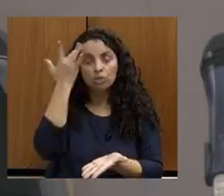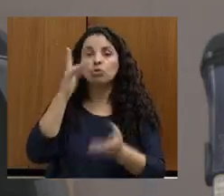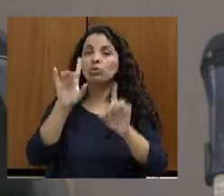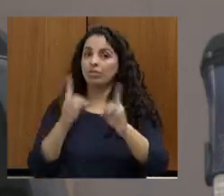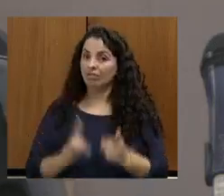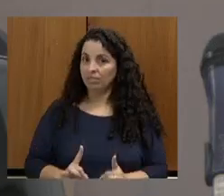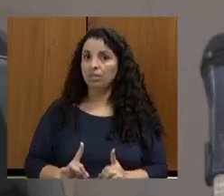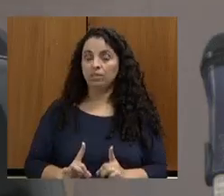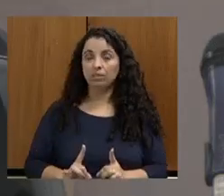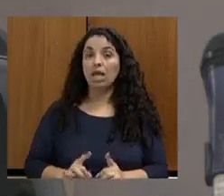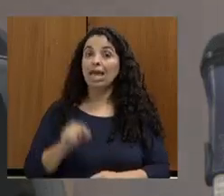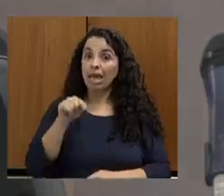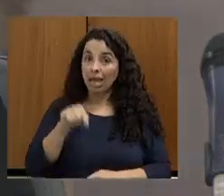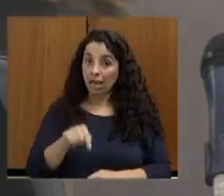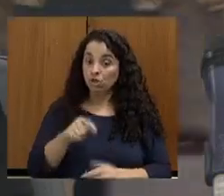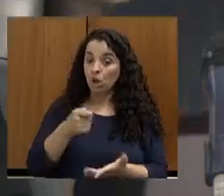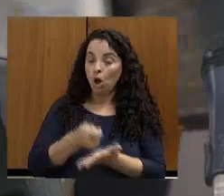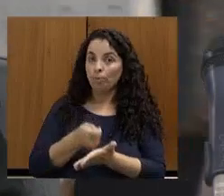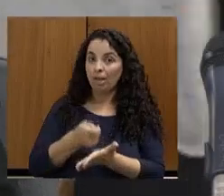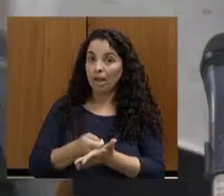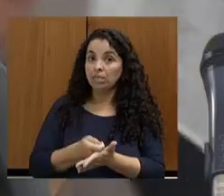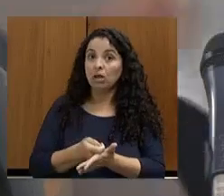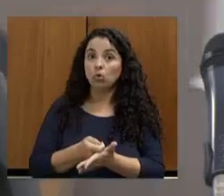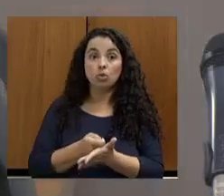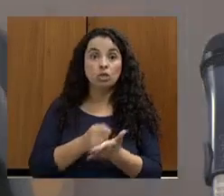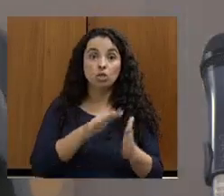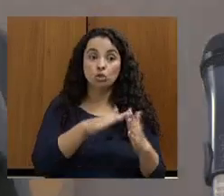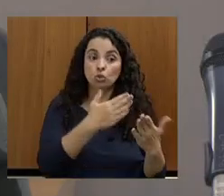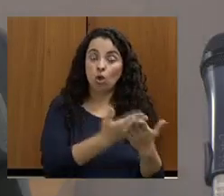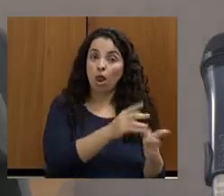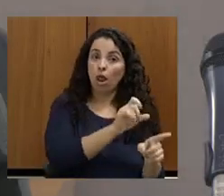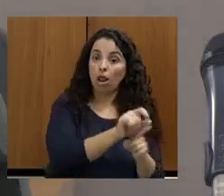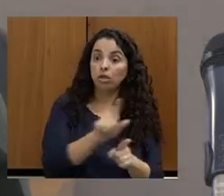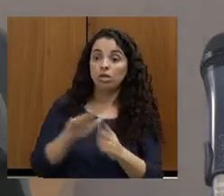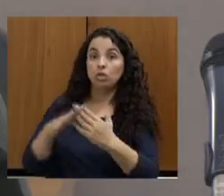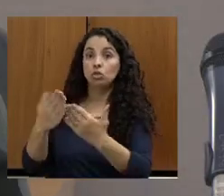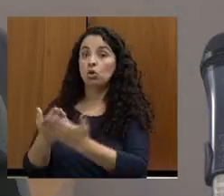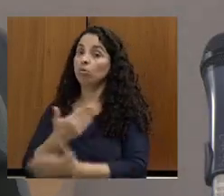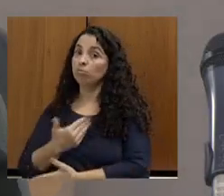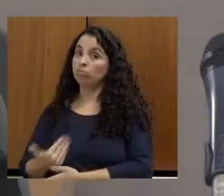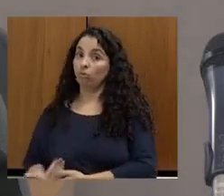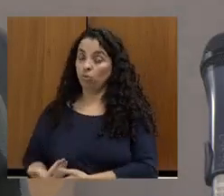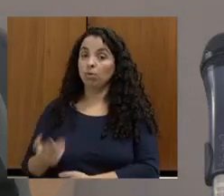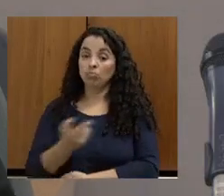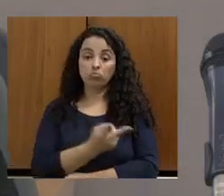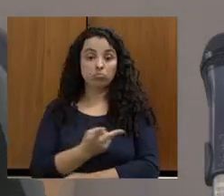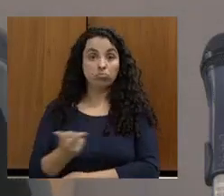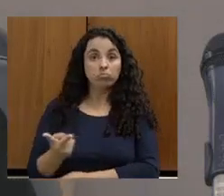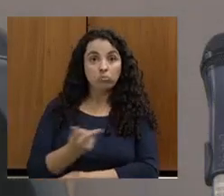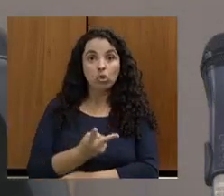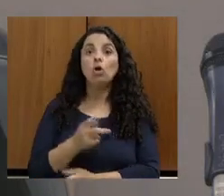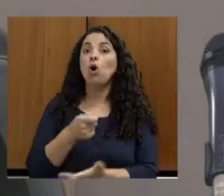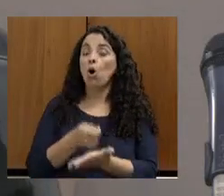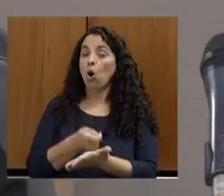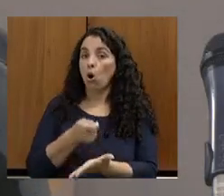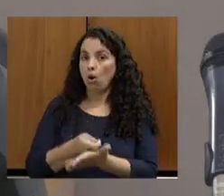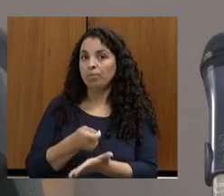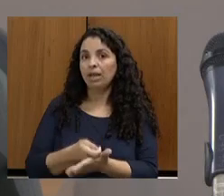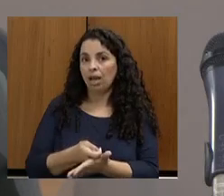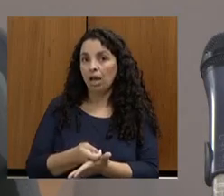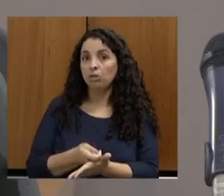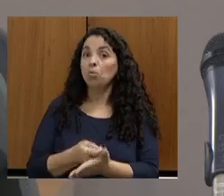obrigação tanto das escolas públicas quanto das escolas particulares que exercem um munus público, uma função